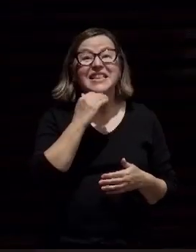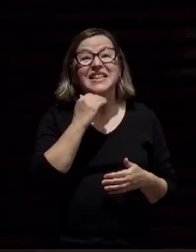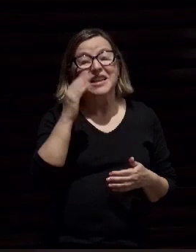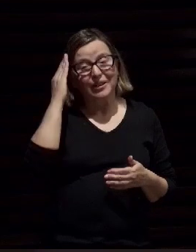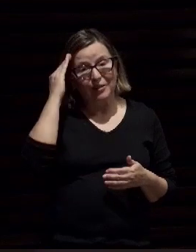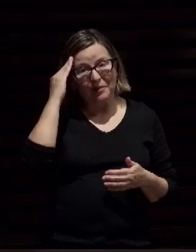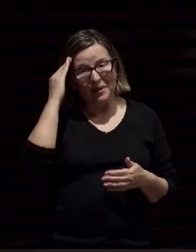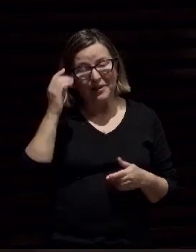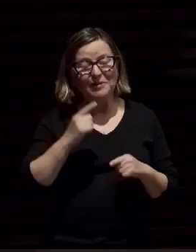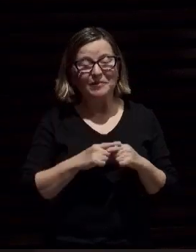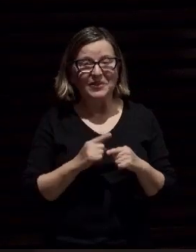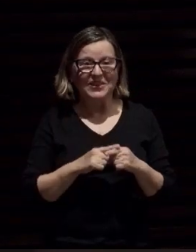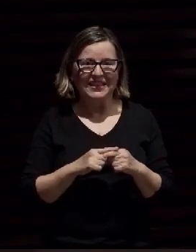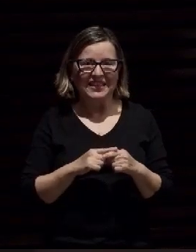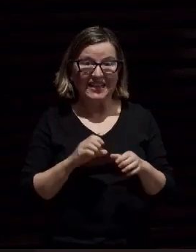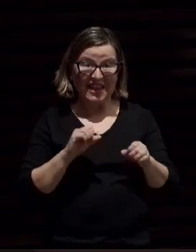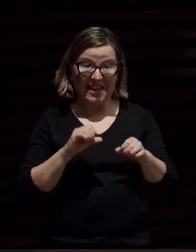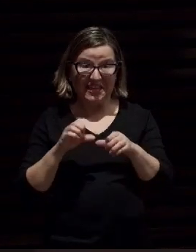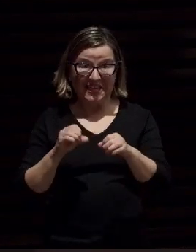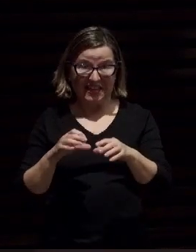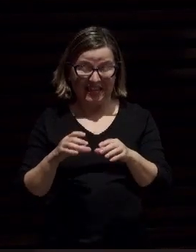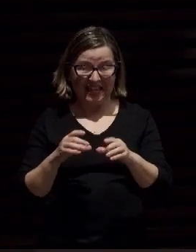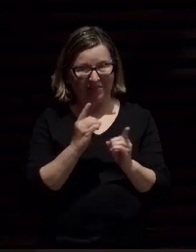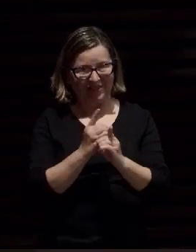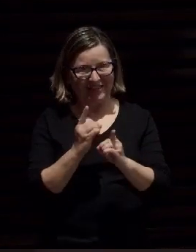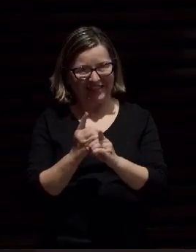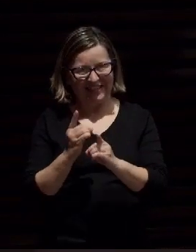ensinava aos seus discípulos